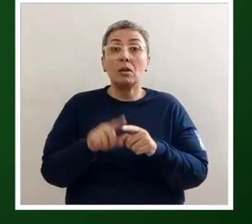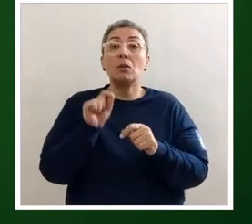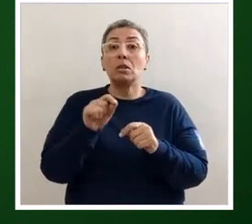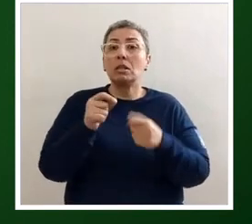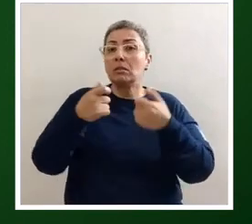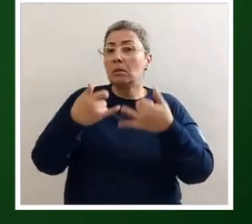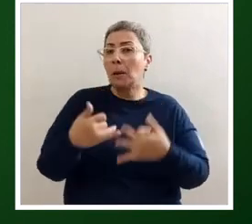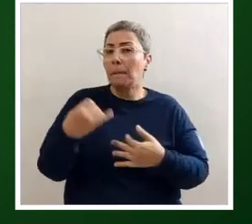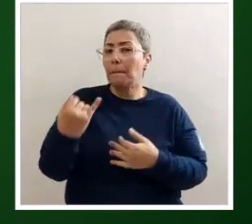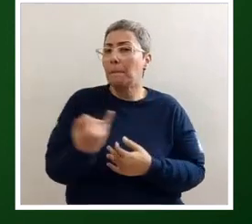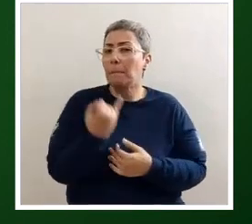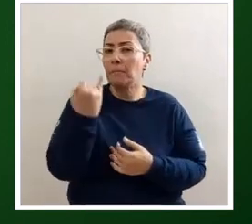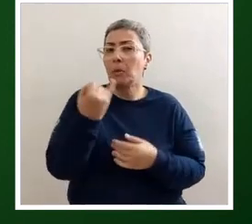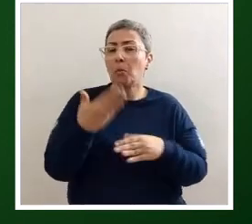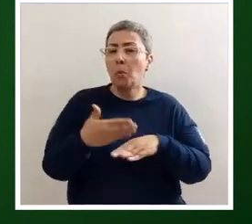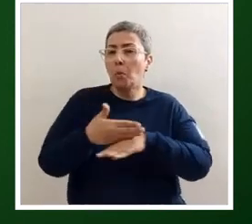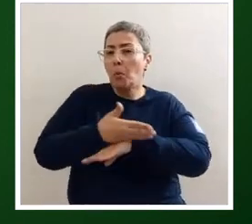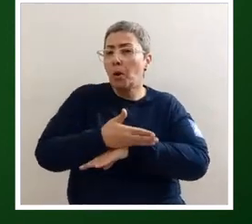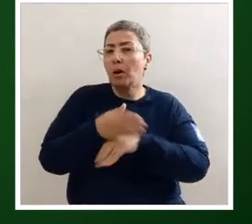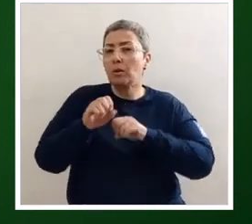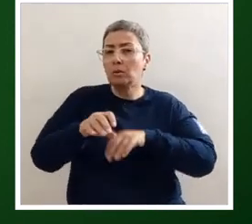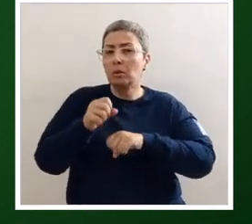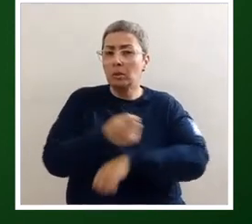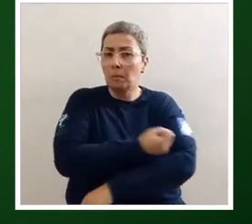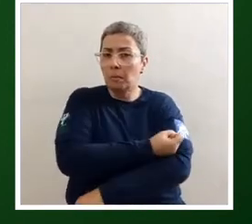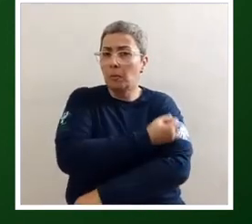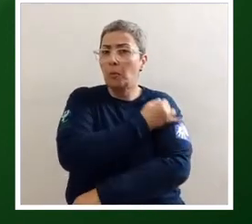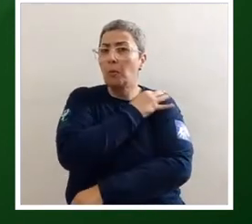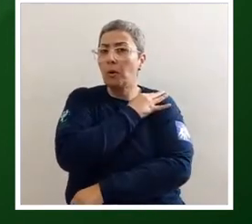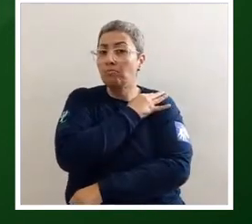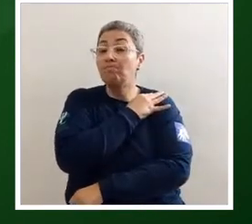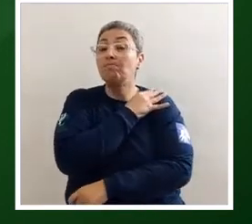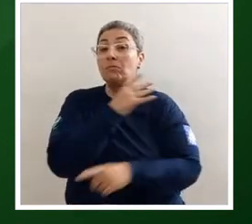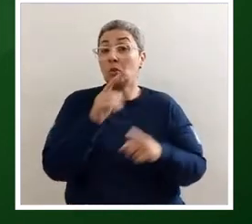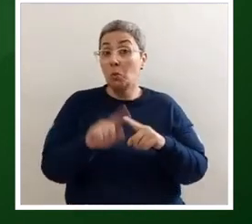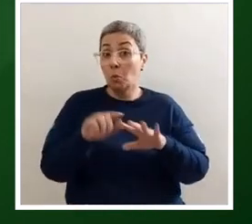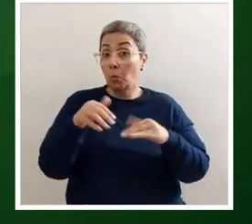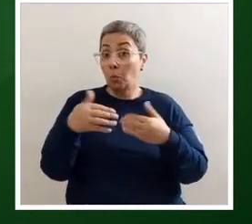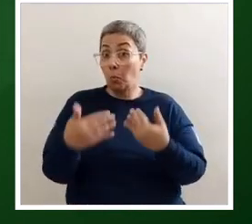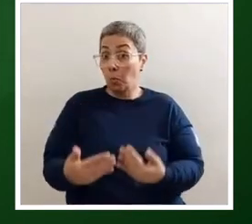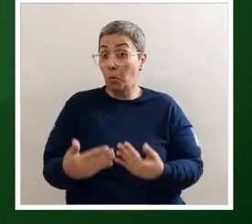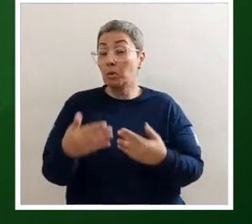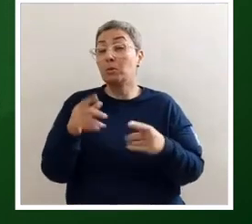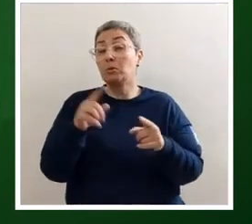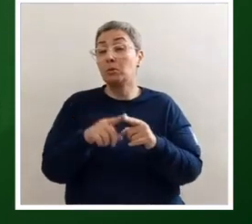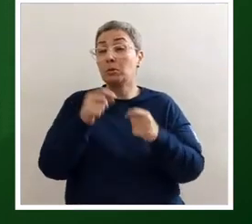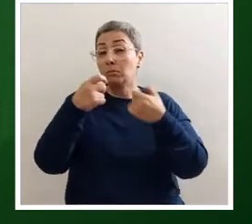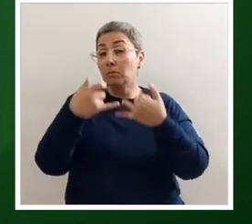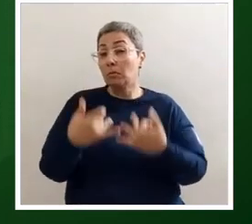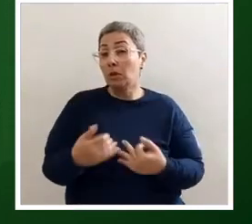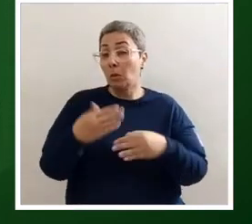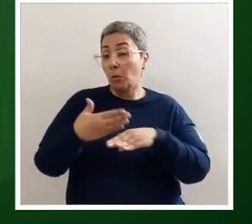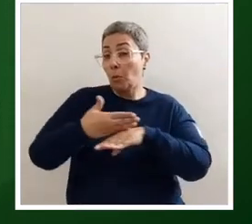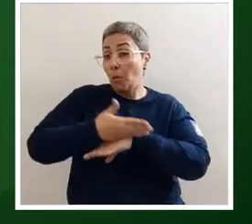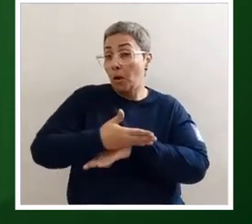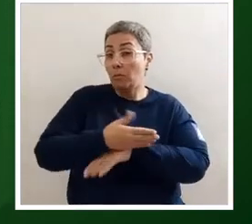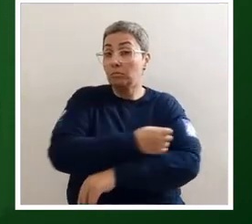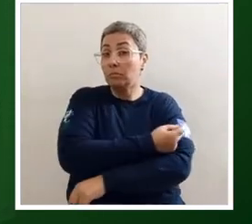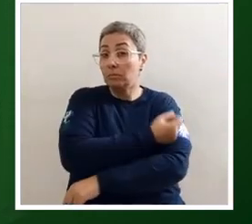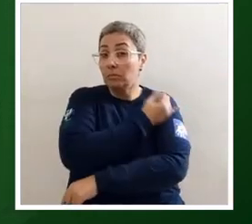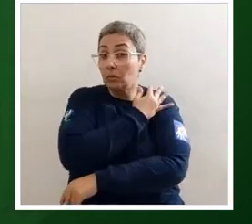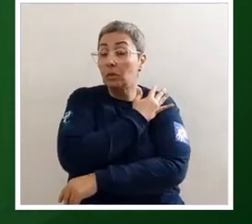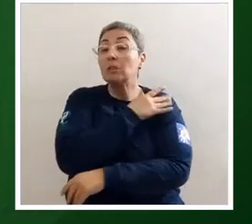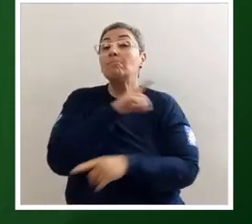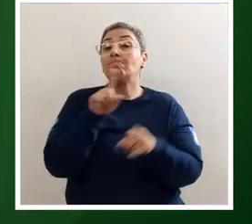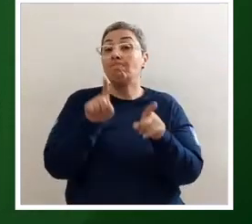fala da importância do acesso à educação básica e quando a gente fala do acesso à educação básica